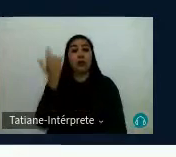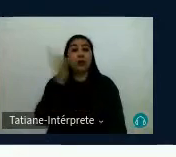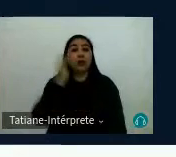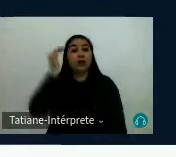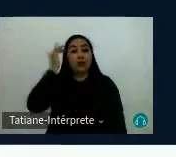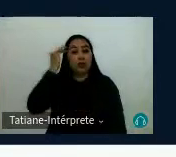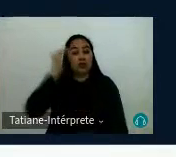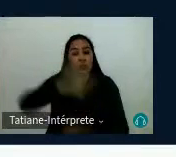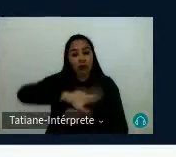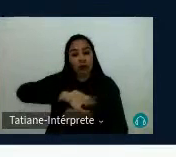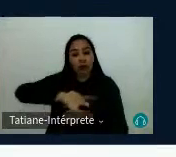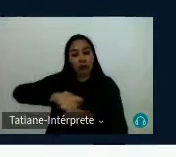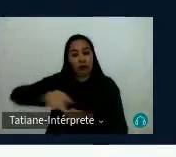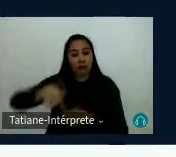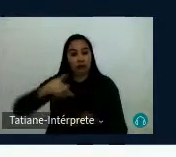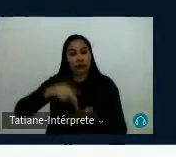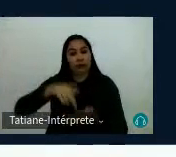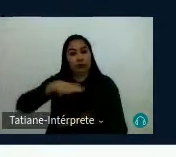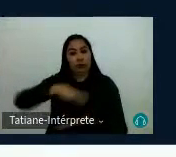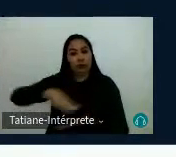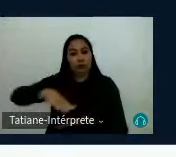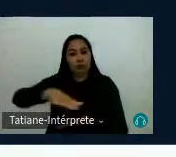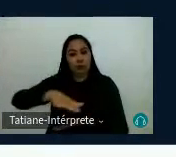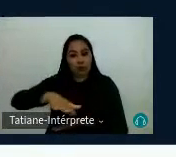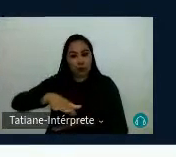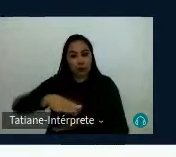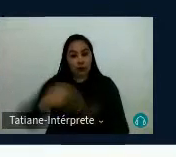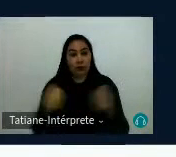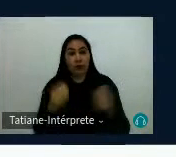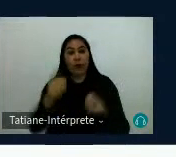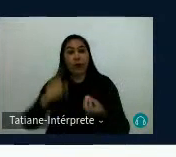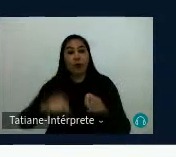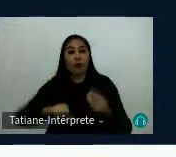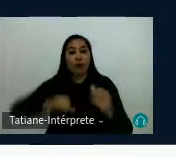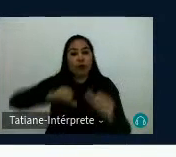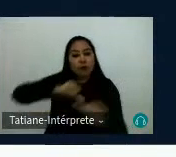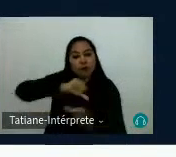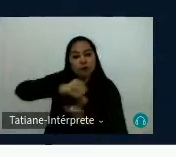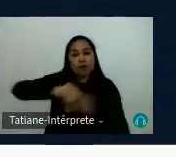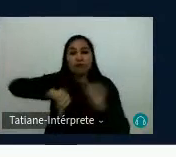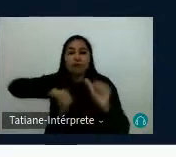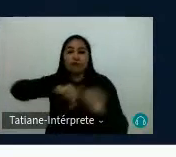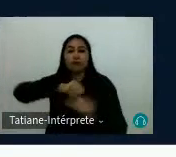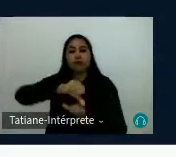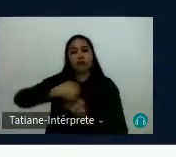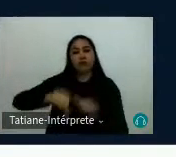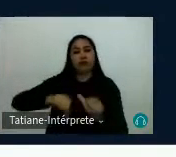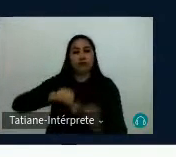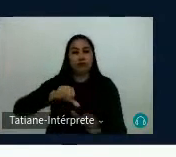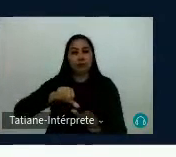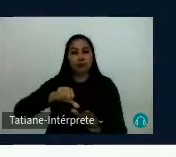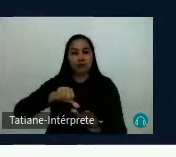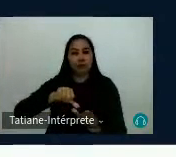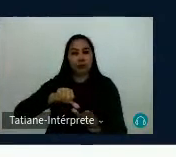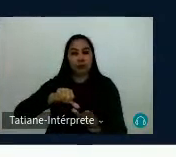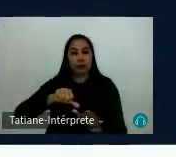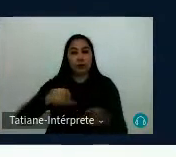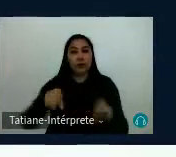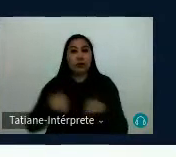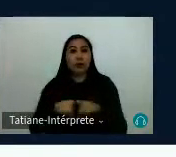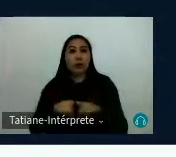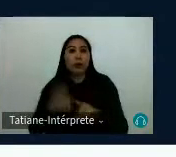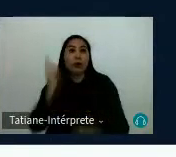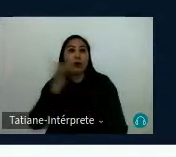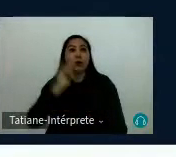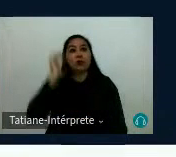múltiplas realidades e como elas são performadas, e também nós compreendermos, né,